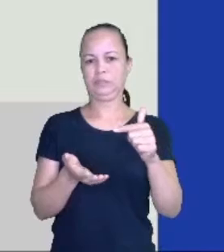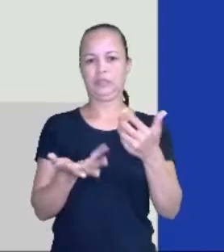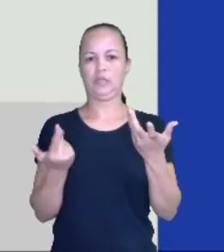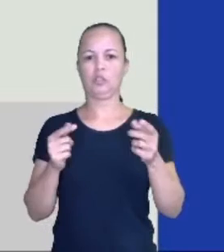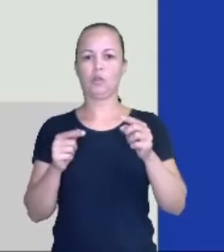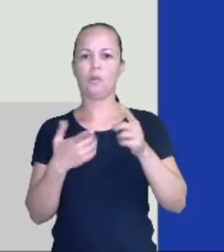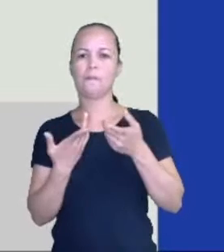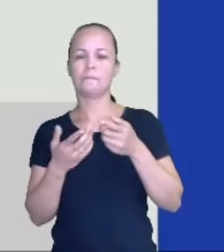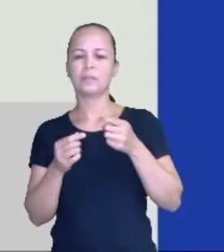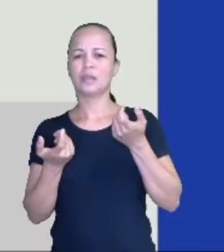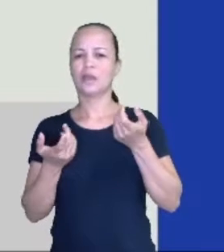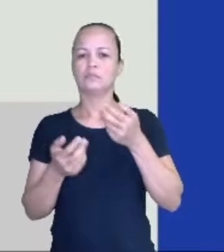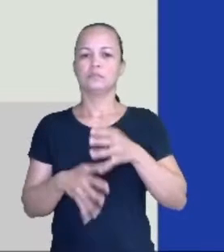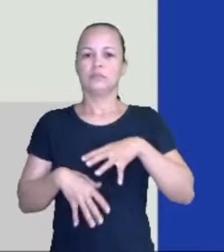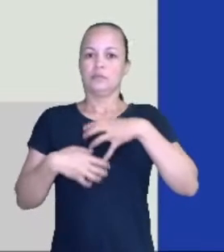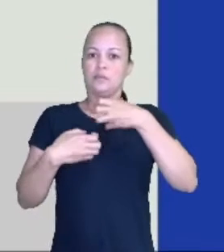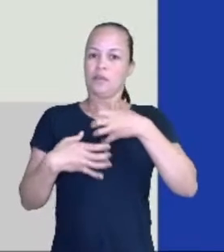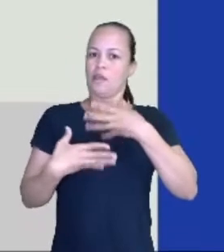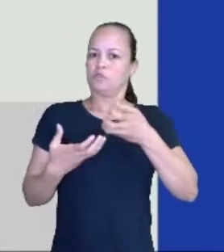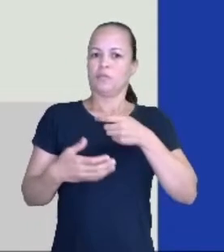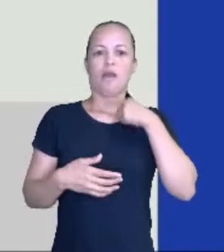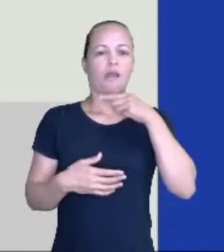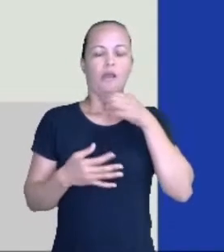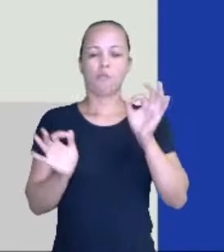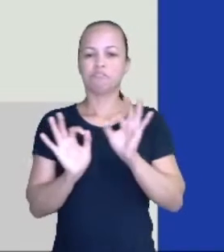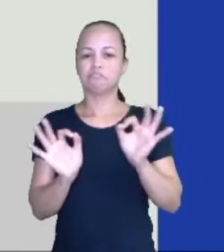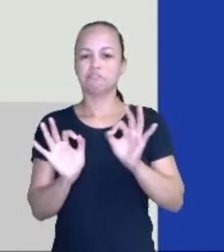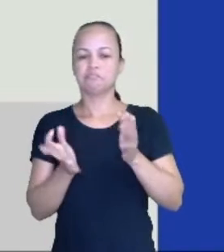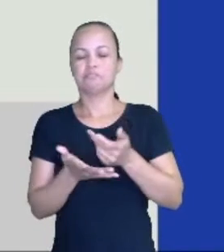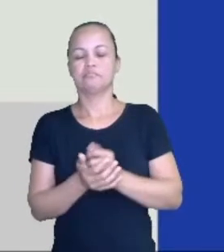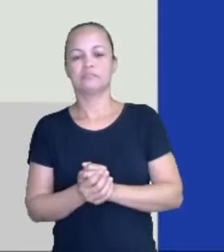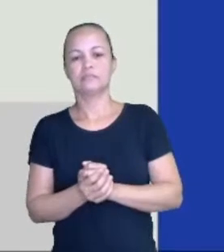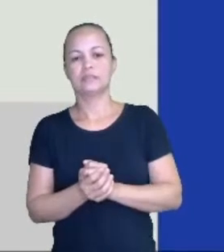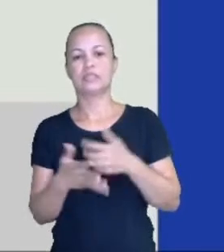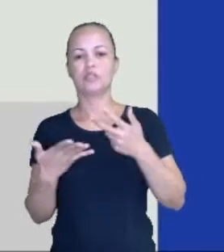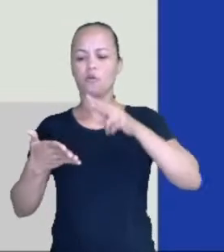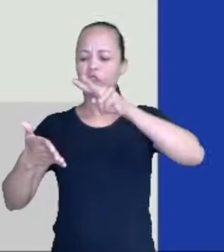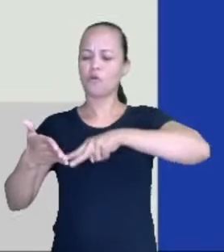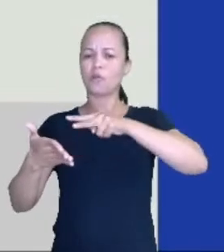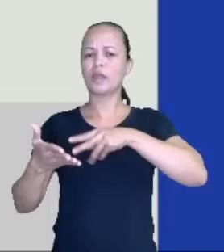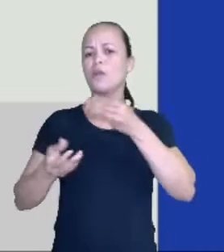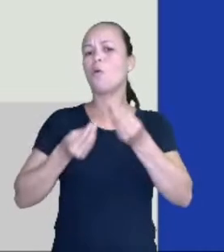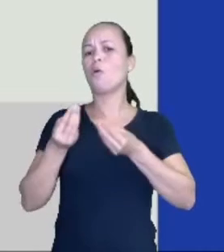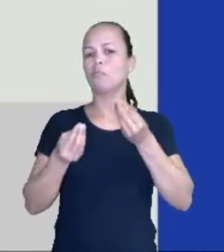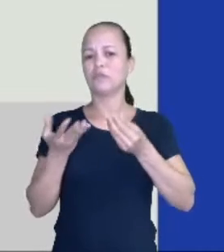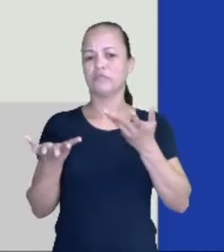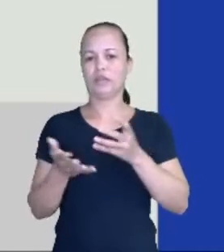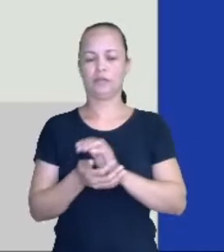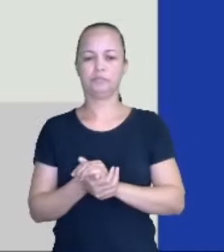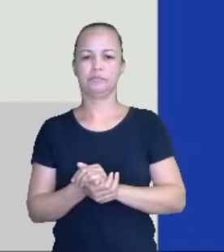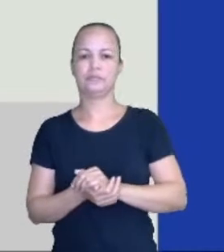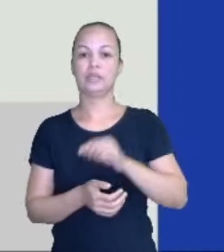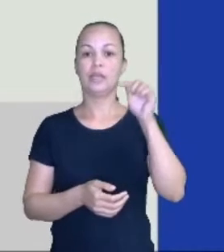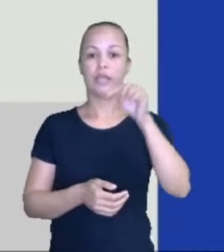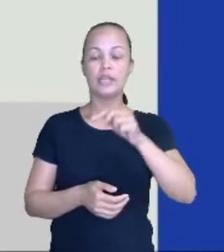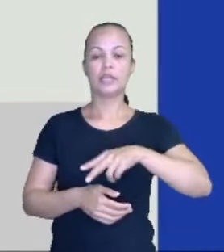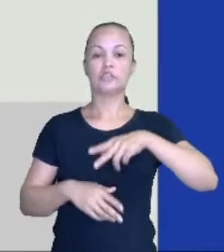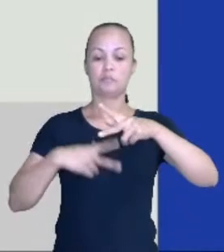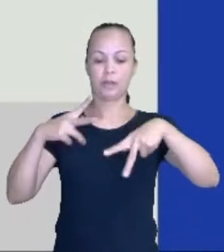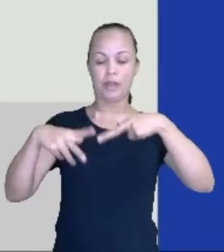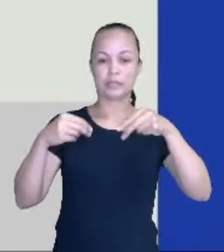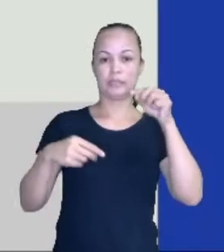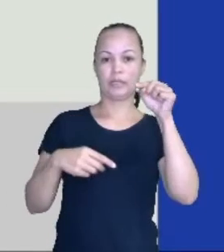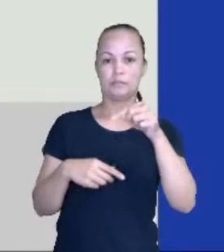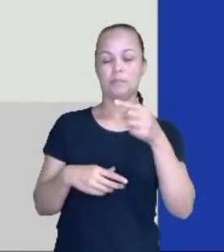pausa, a gente não consegue nem respirar. Eu vou ler mais ou menos aqui como ia ficar, né? Este presente